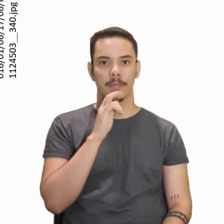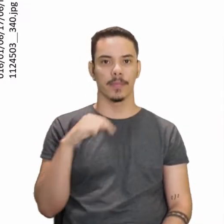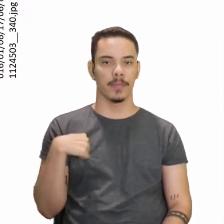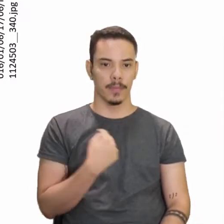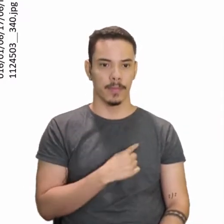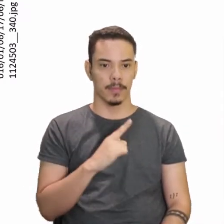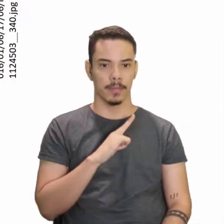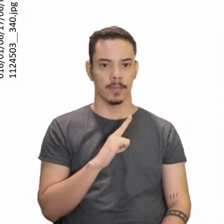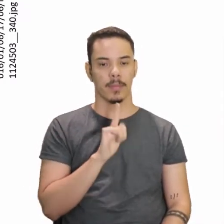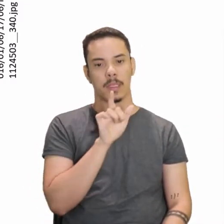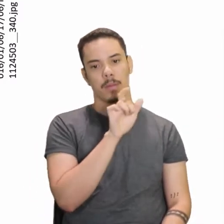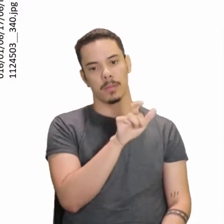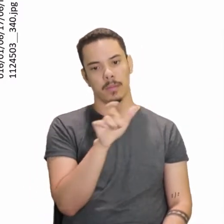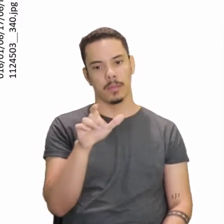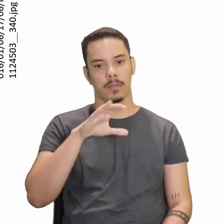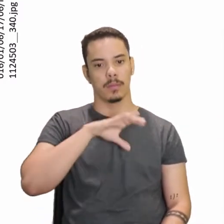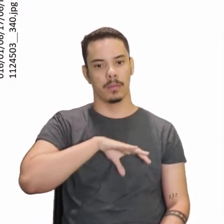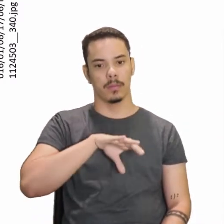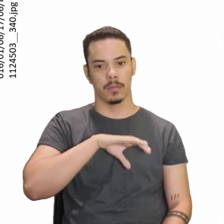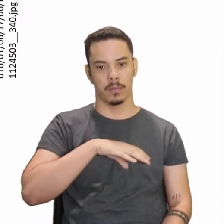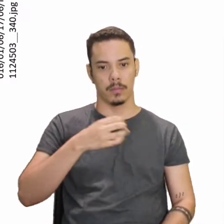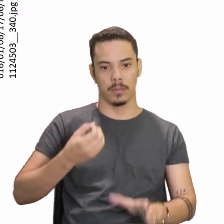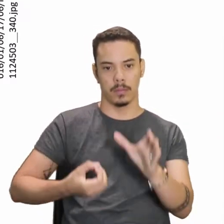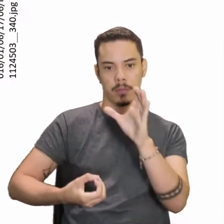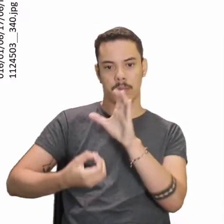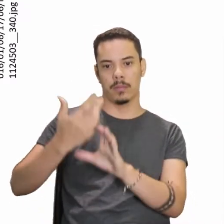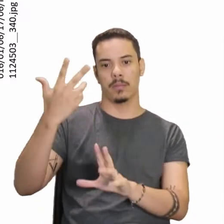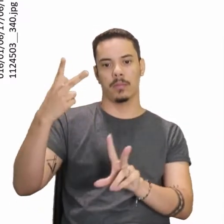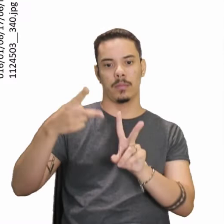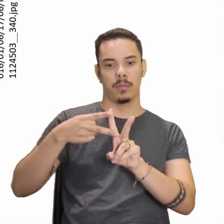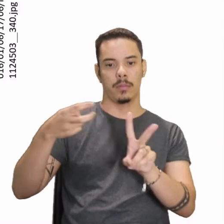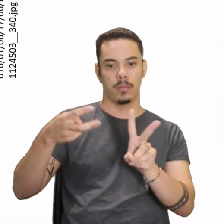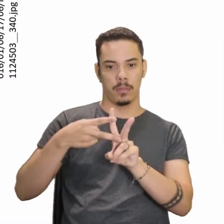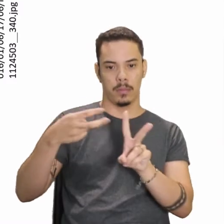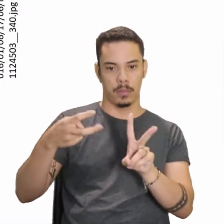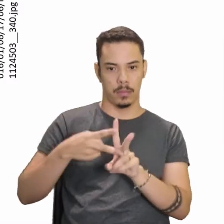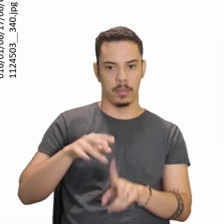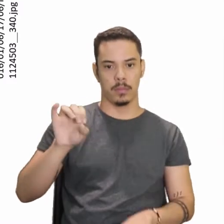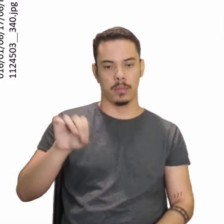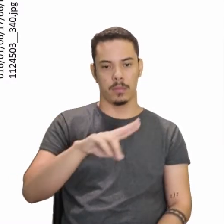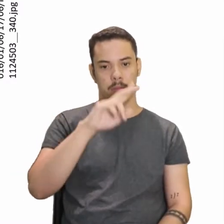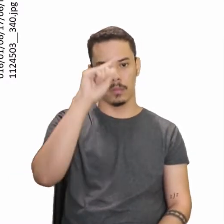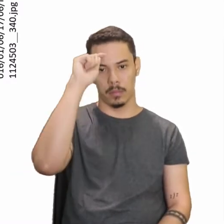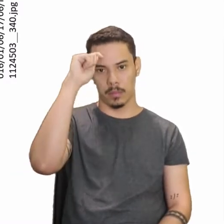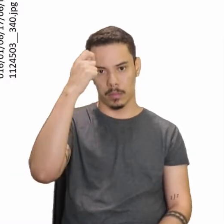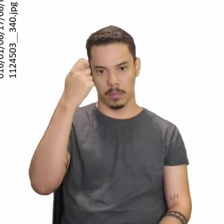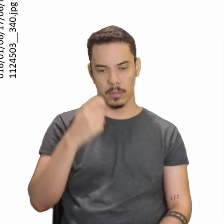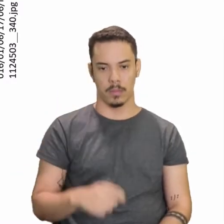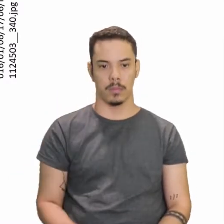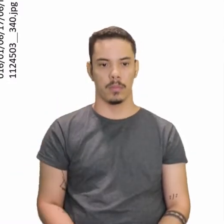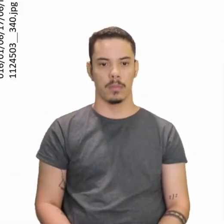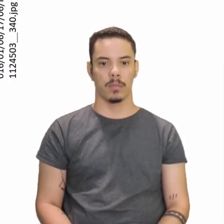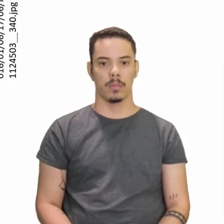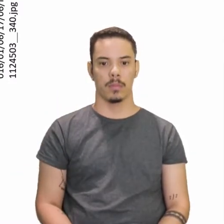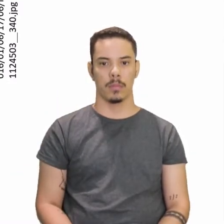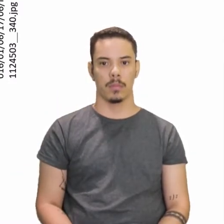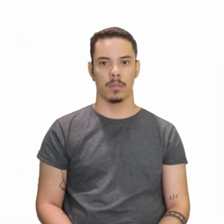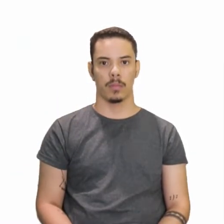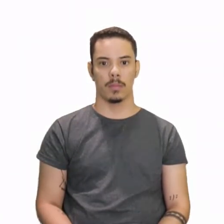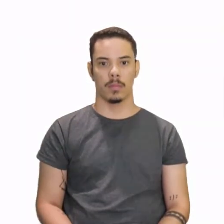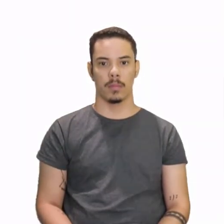aí palavras em português que são de origem indígena ou